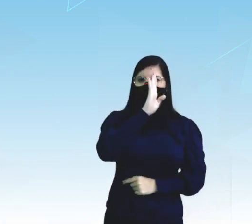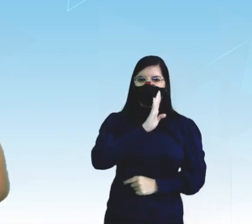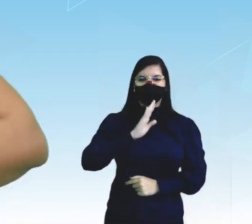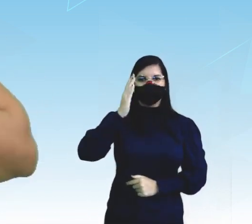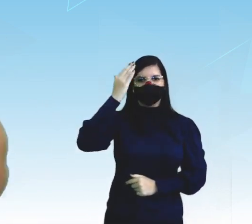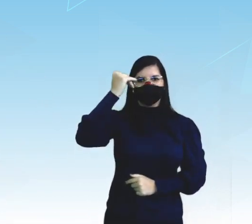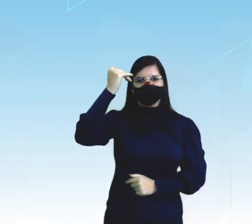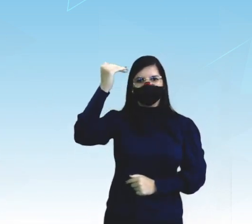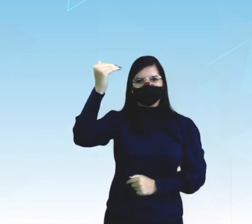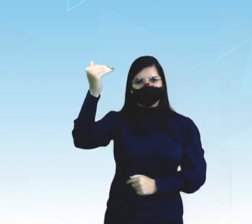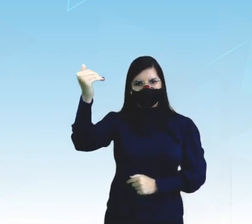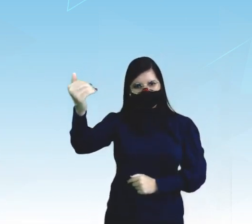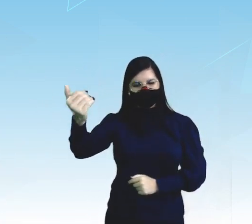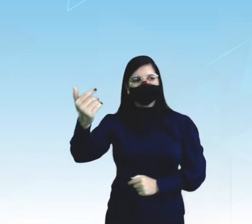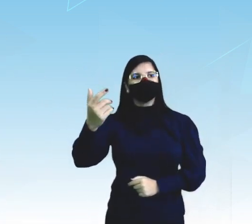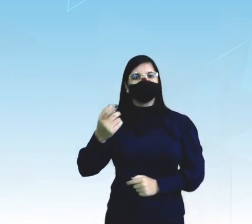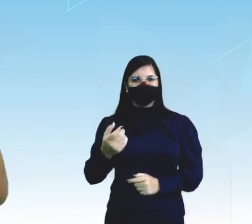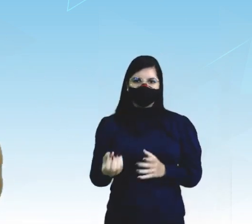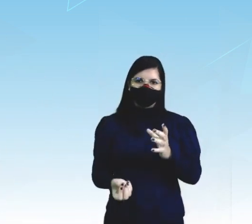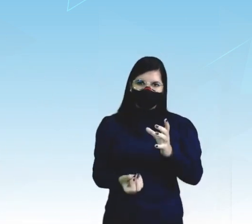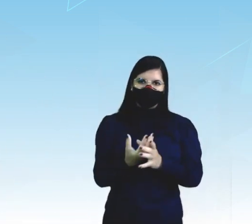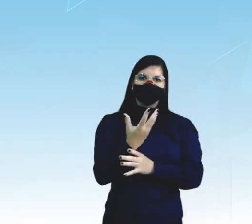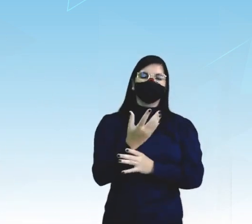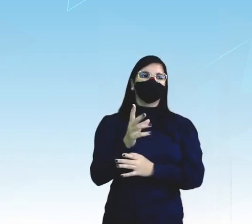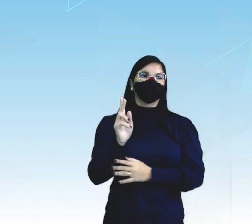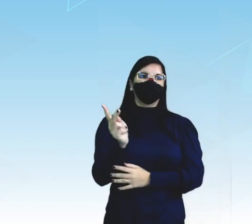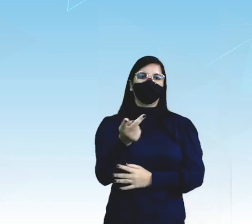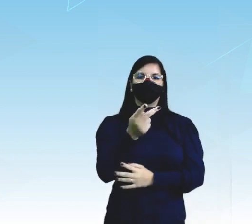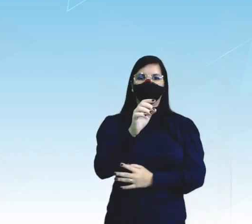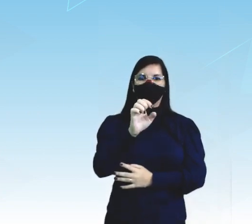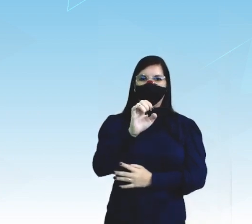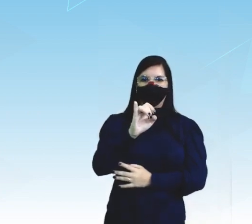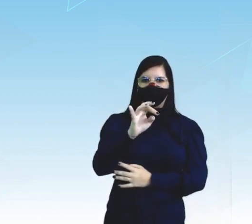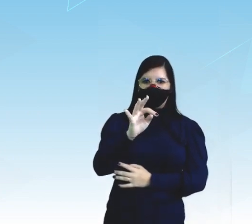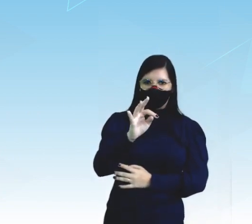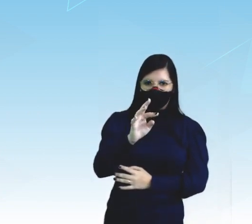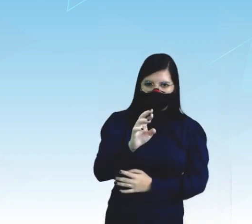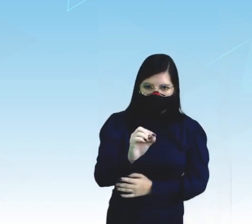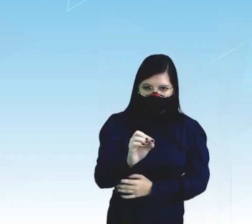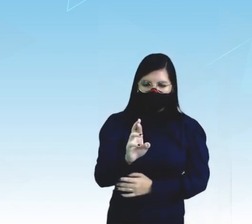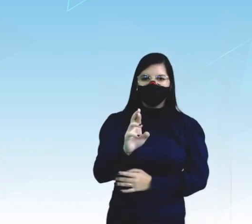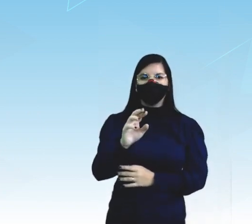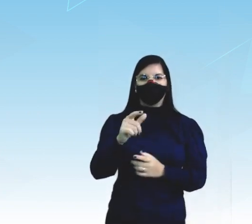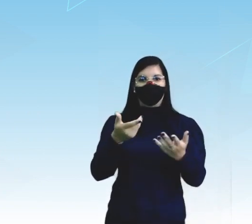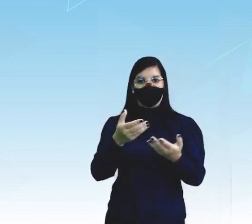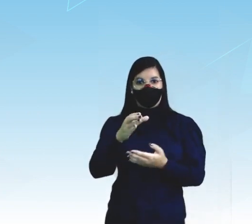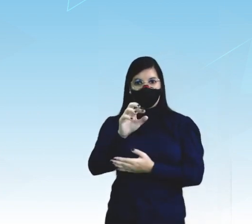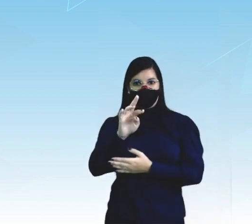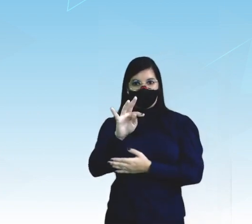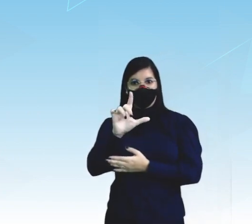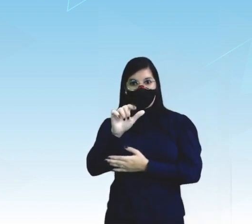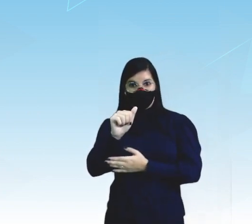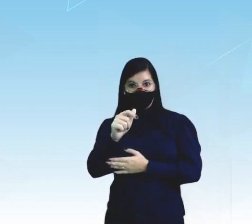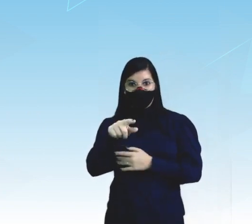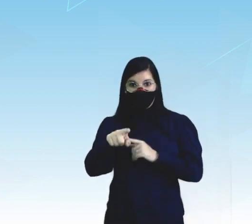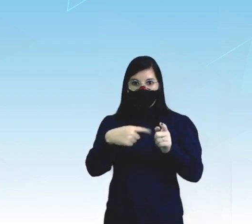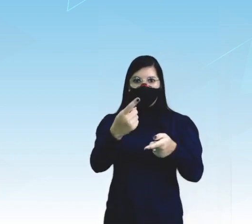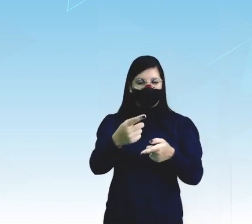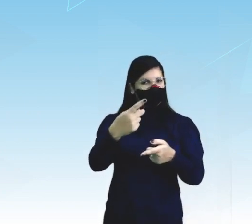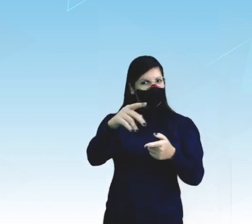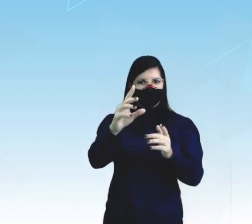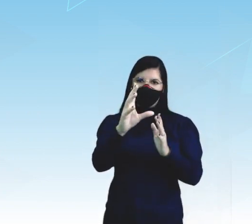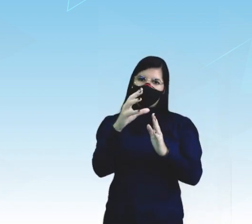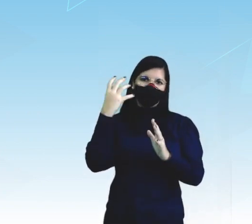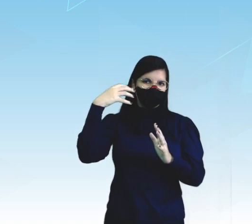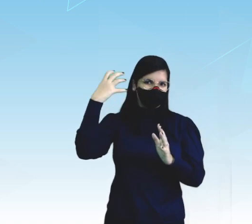samba e também de grandes compositores, né? Heitor dos Prazeres, Noel Rosa e Cartola. Que tal depois você vai fazer uma playlist aí